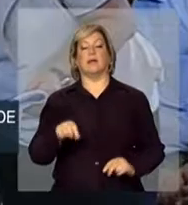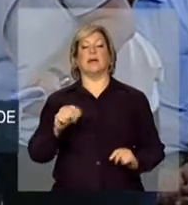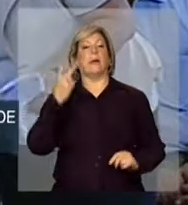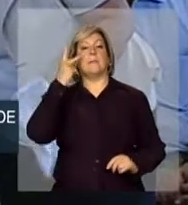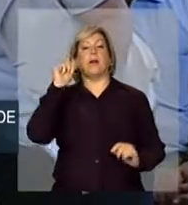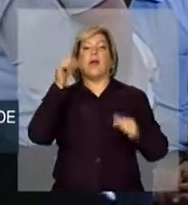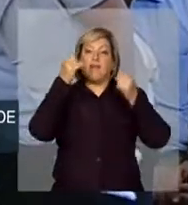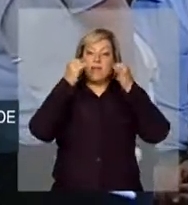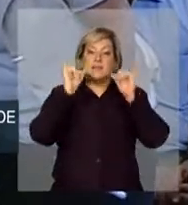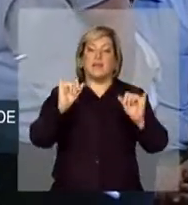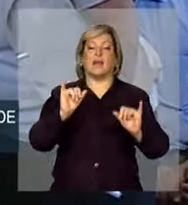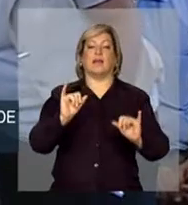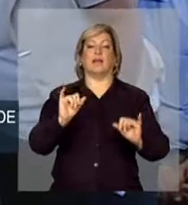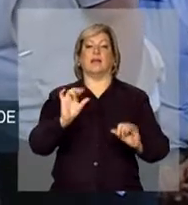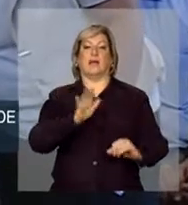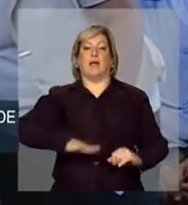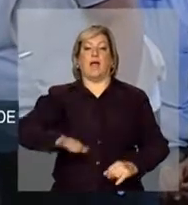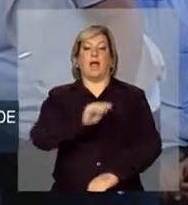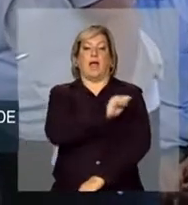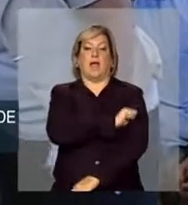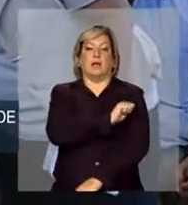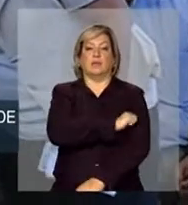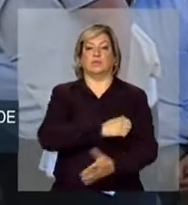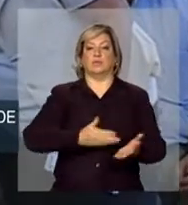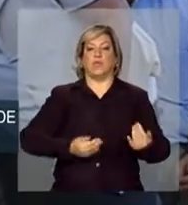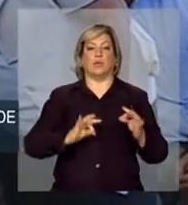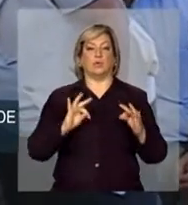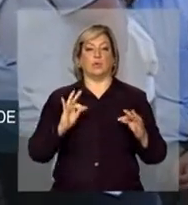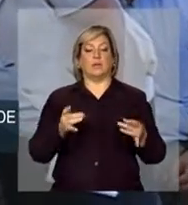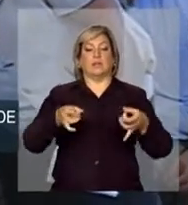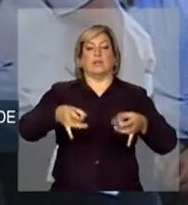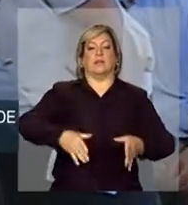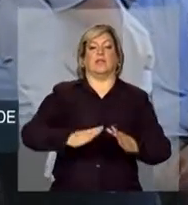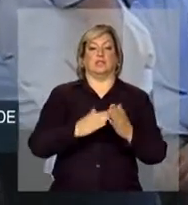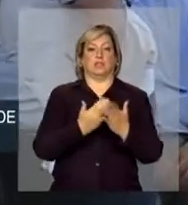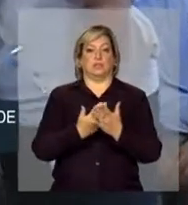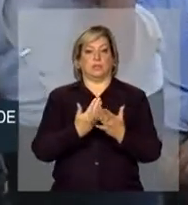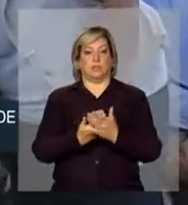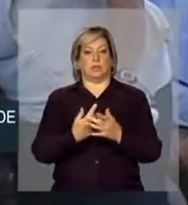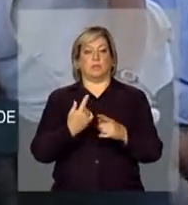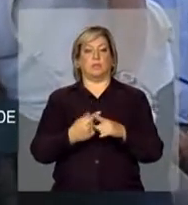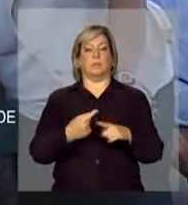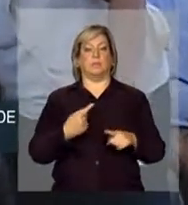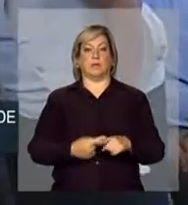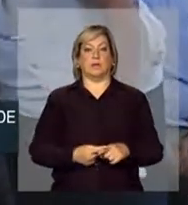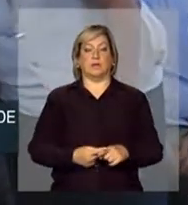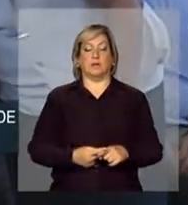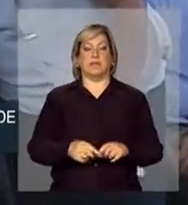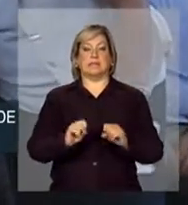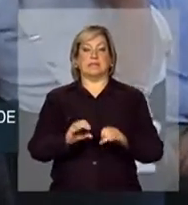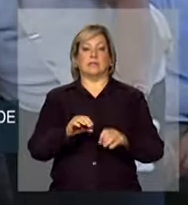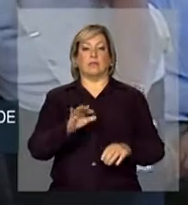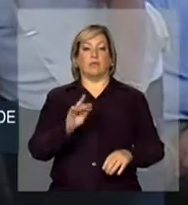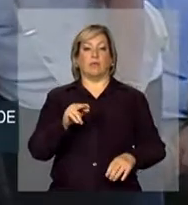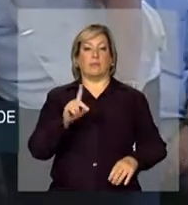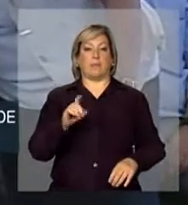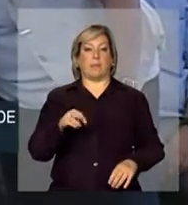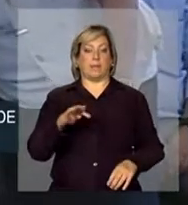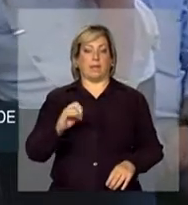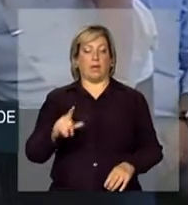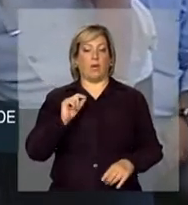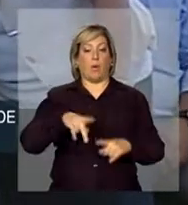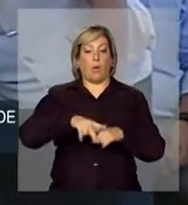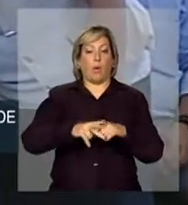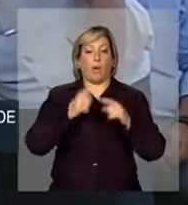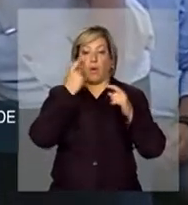escolar e da qualidade em saúde para as crianças do Ensino Fundamental através diagnóstico da